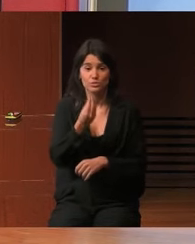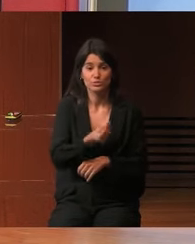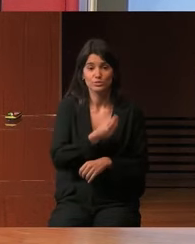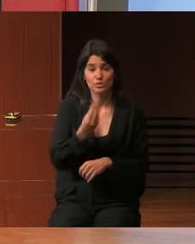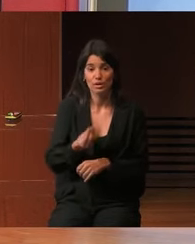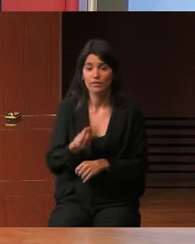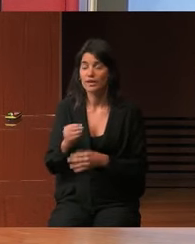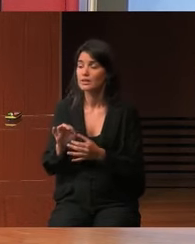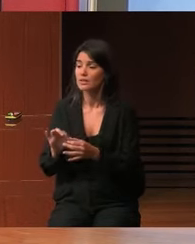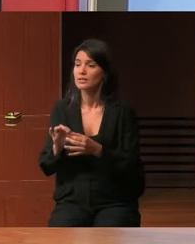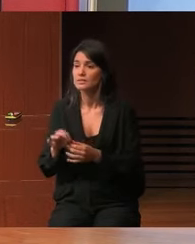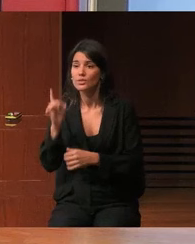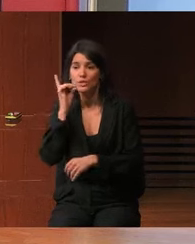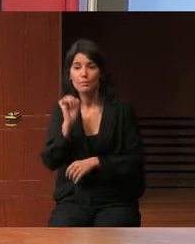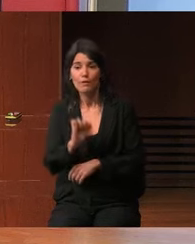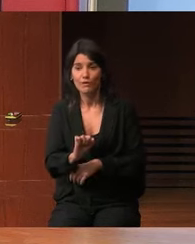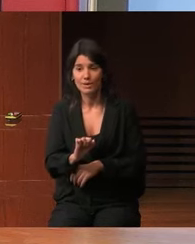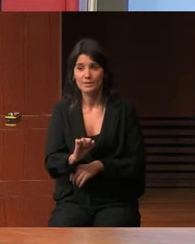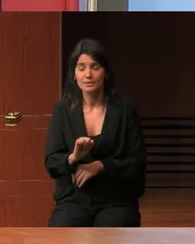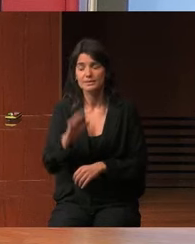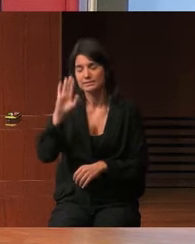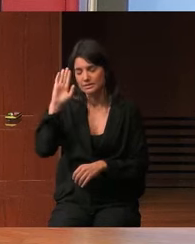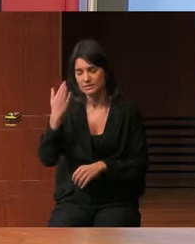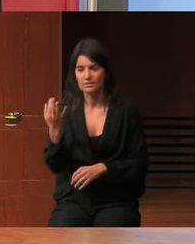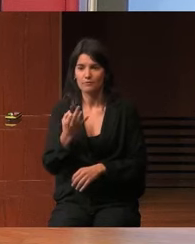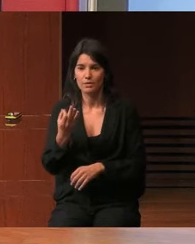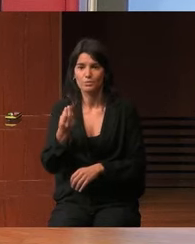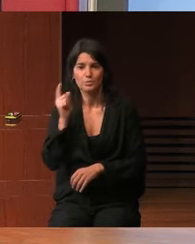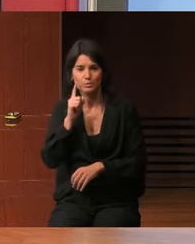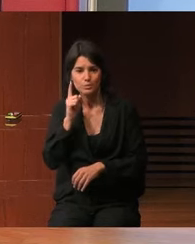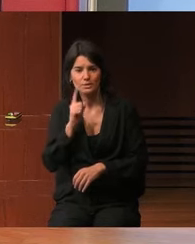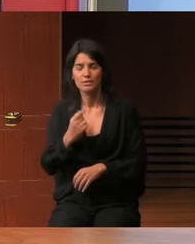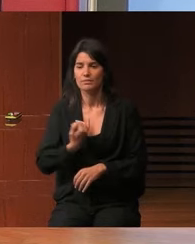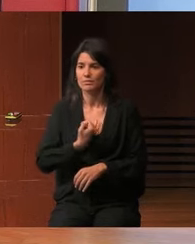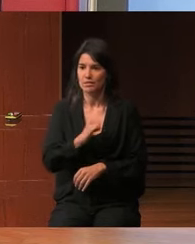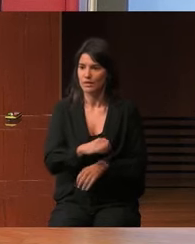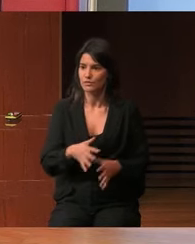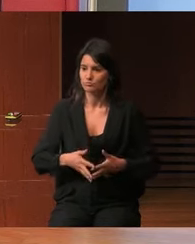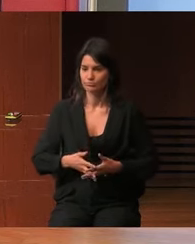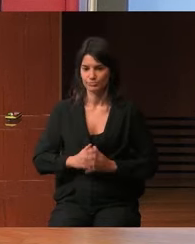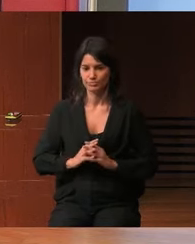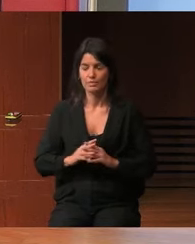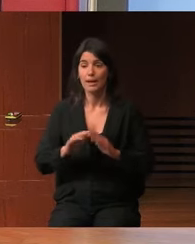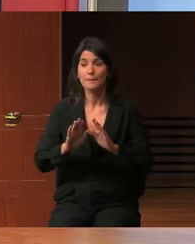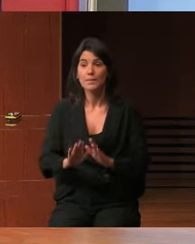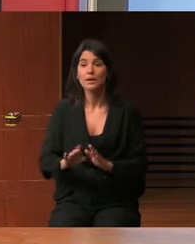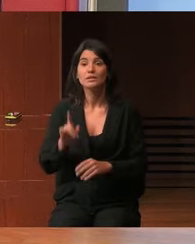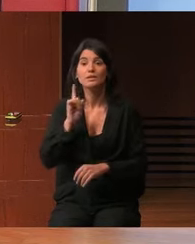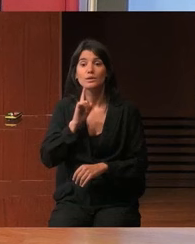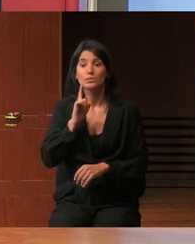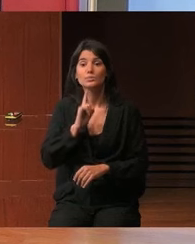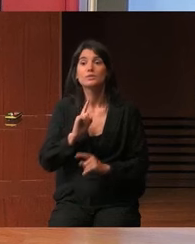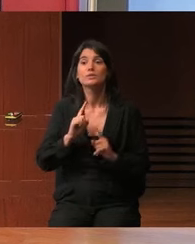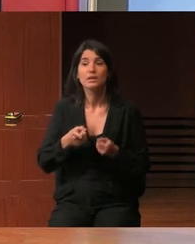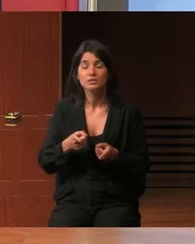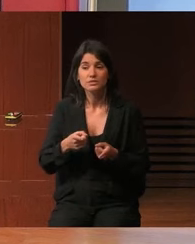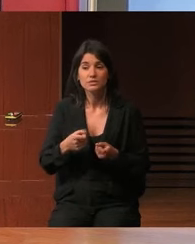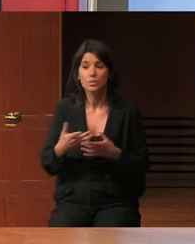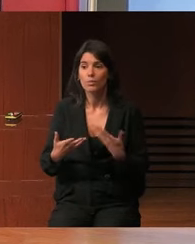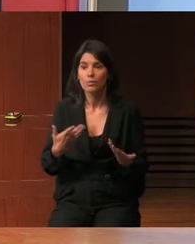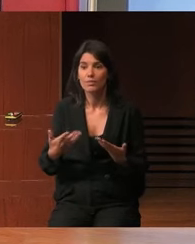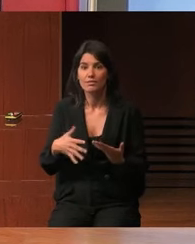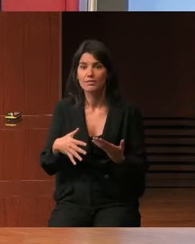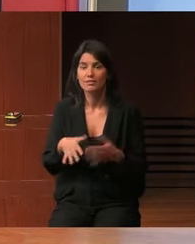com o seu telemóvel. Nós sabemos que é muito importante para a estruturação da identidade, mas o quão importante, em que dimensões